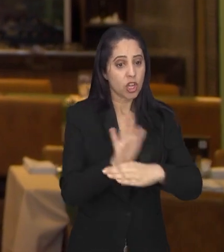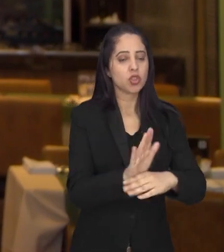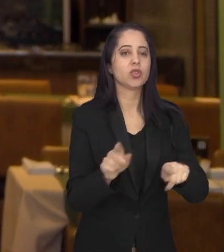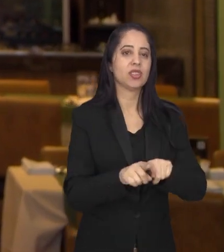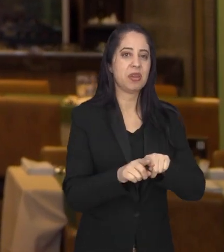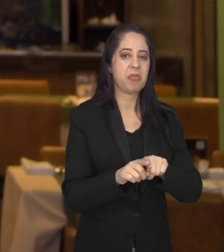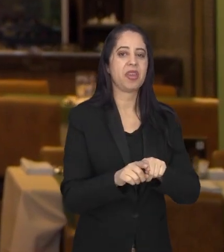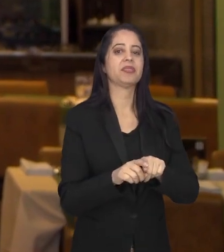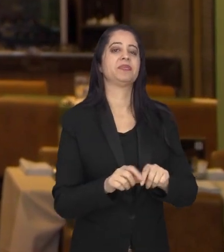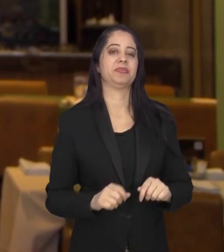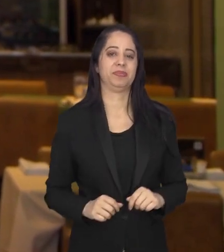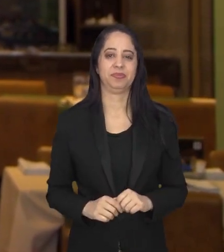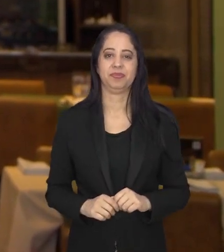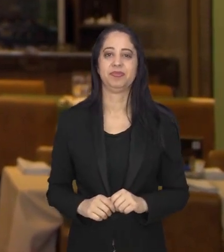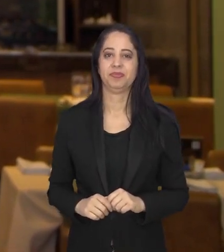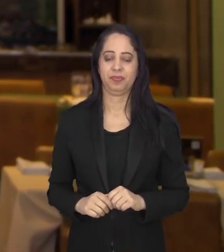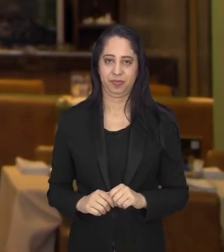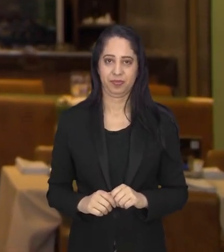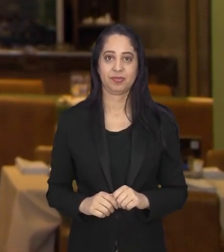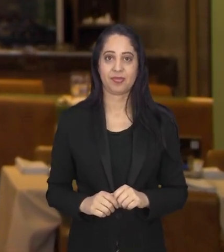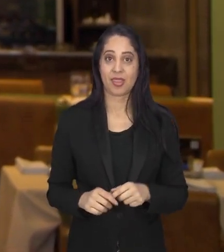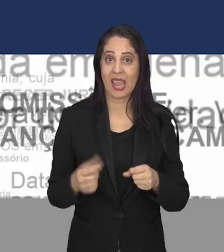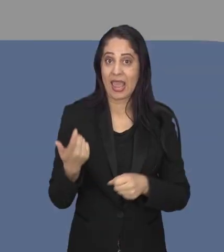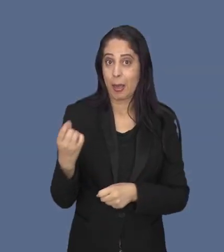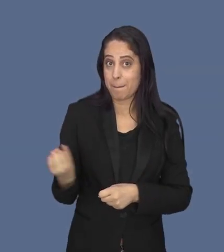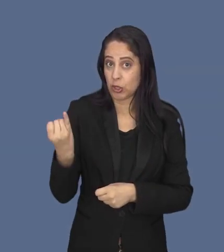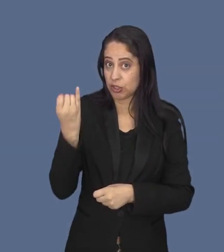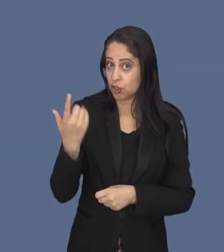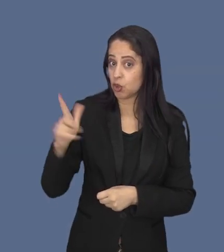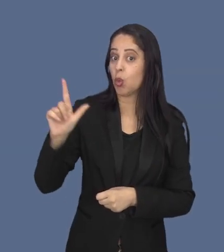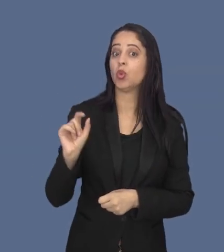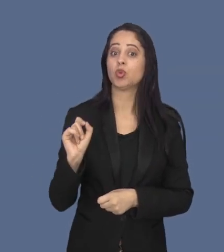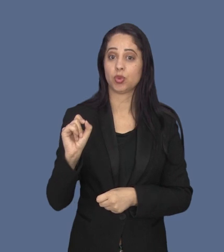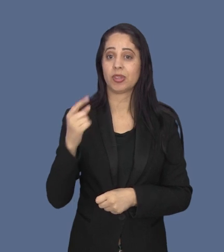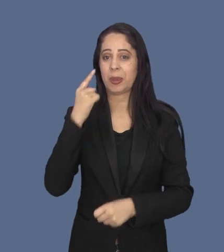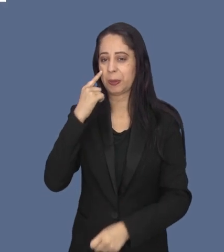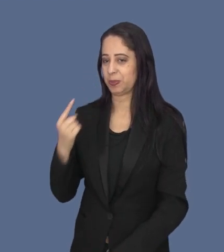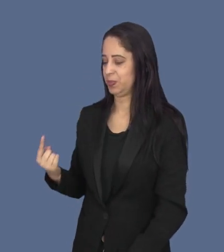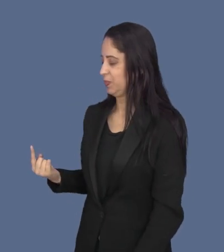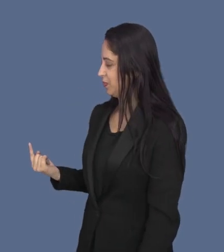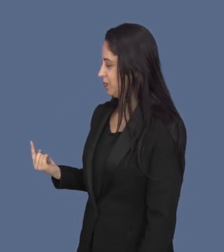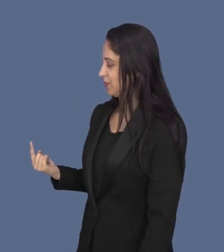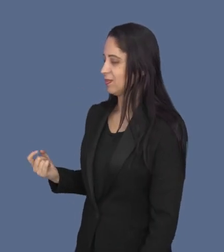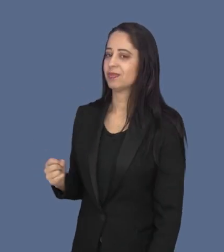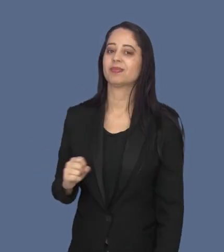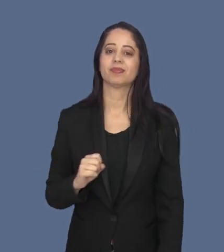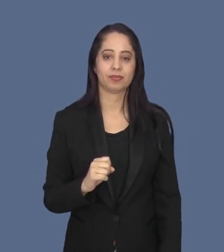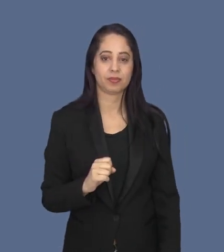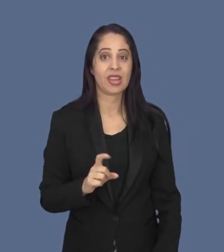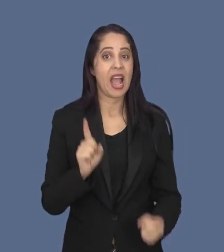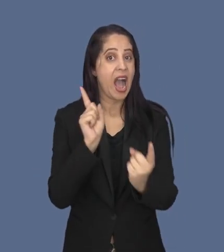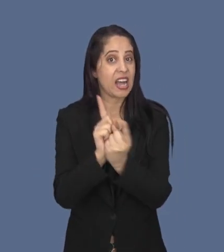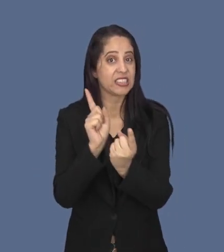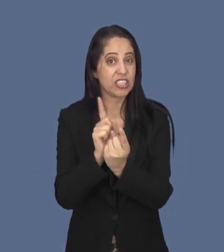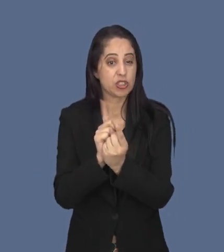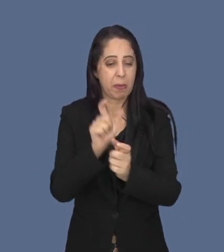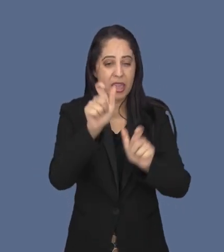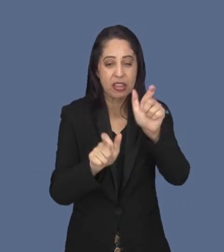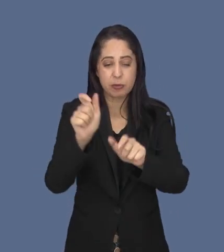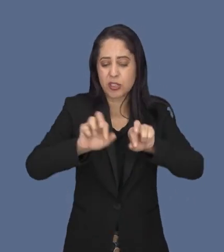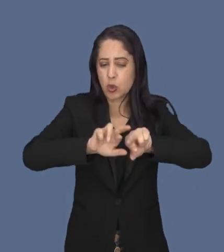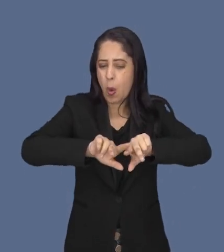também pode ser utilizada na hora de consultar o cardápio. Ter o físico também é uma segurança, né? Às vezes o